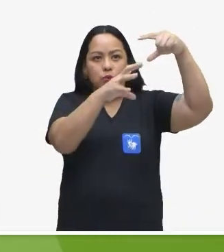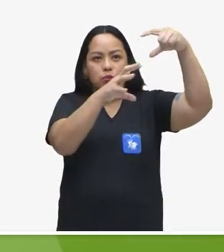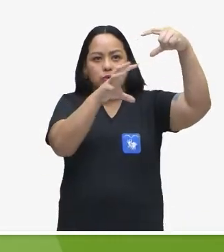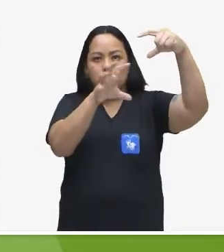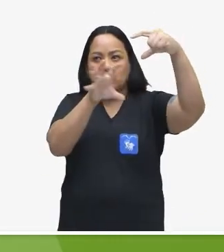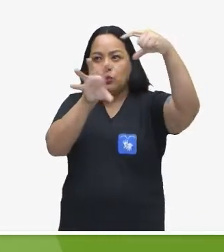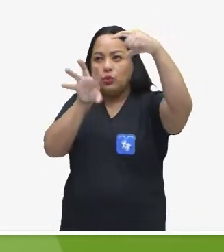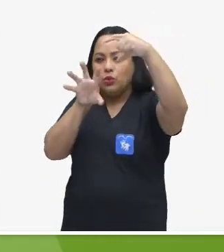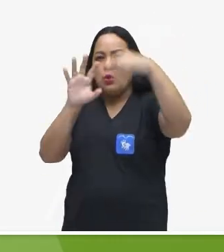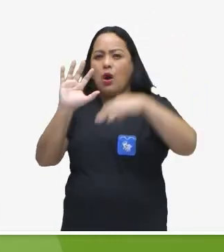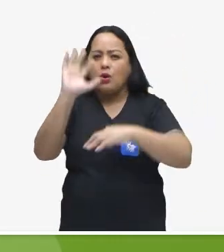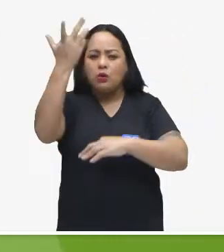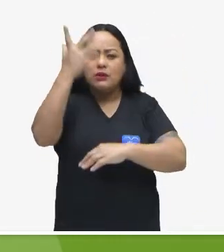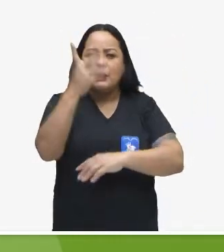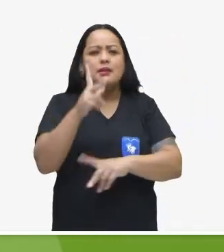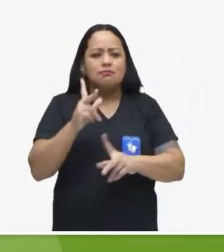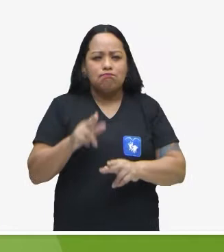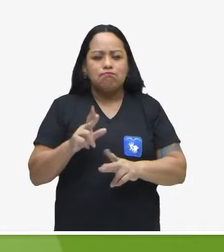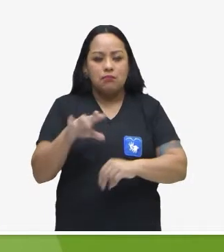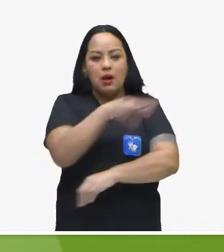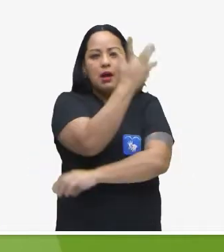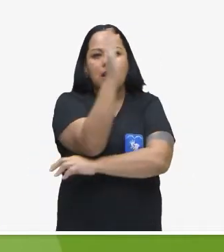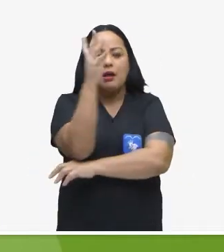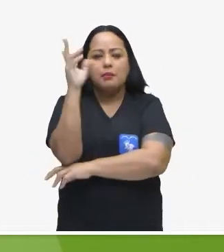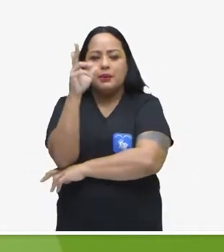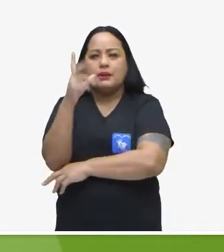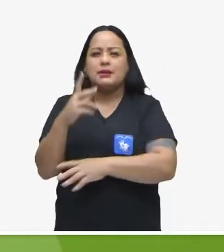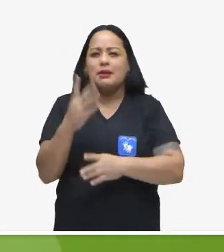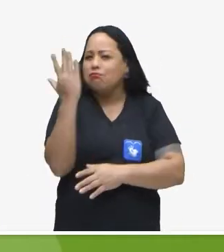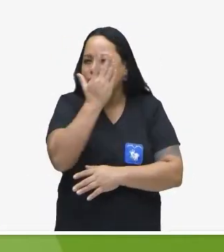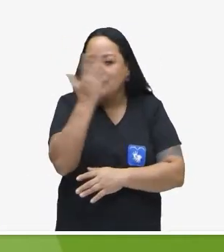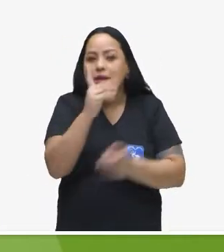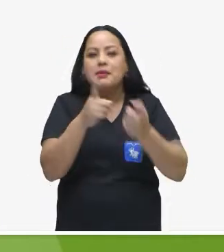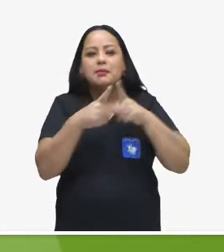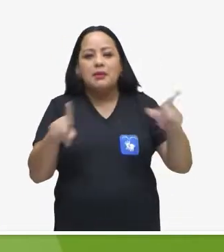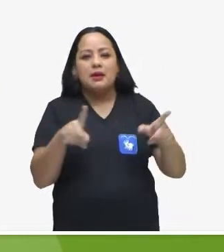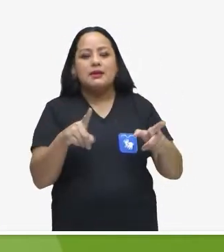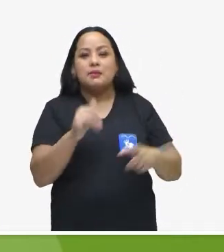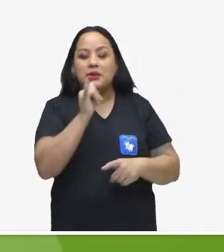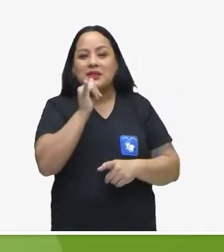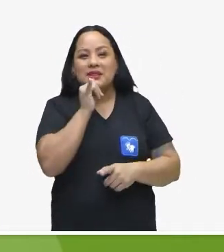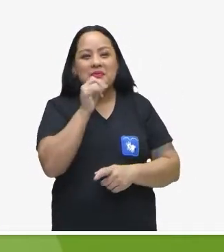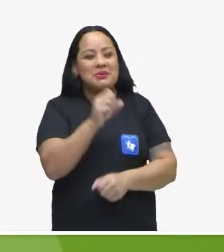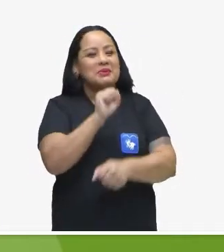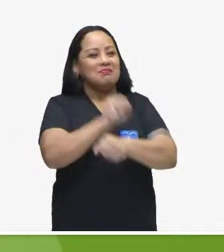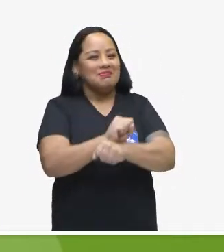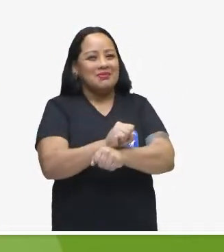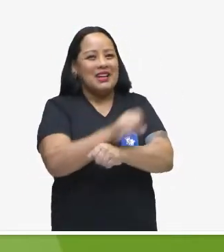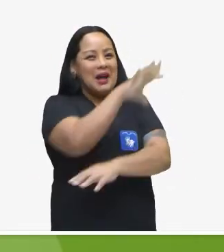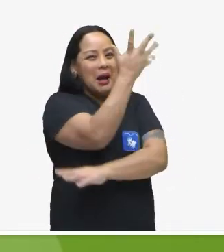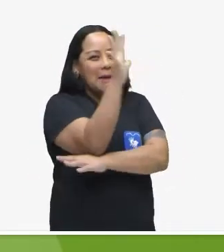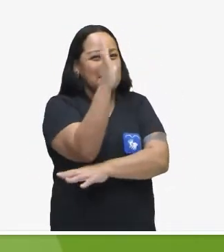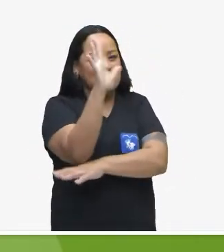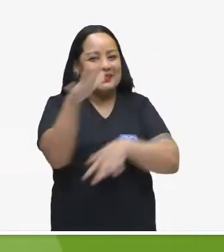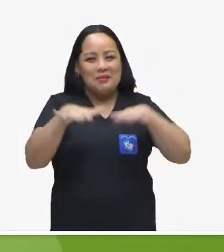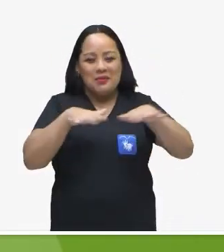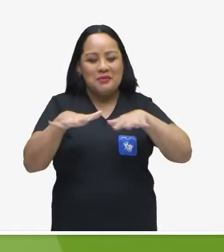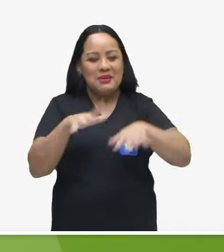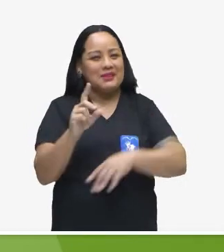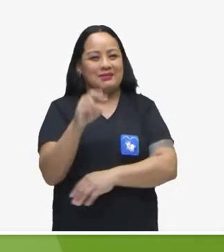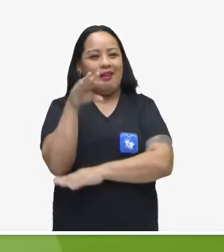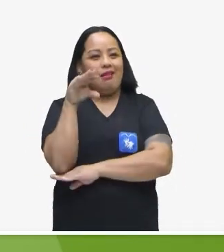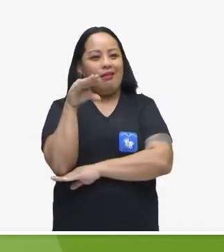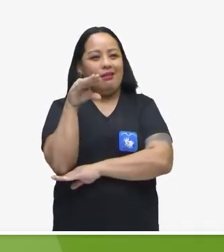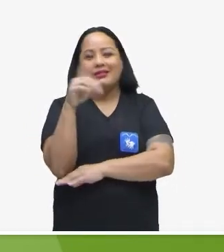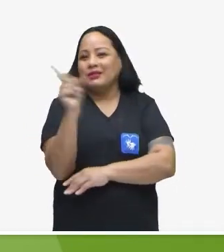as plantas, mesmo que a gente não consiga observar, né? Eu vou ficar olhando para uma planta e esperar ela se mexer, não, tá? Então, mas se eu colocar